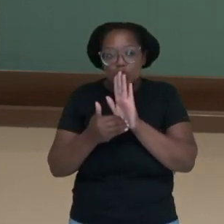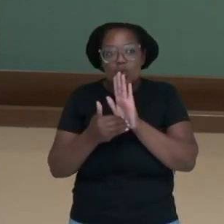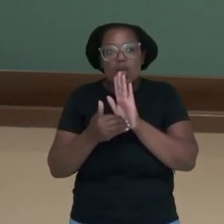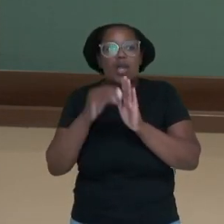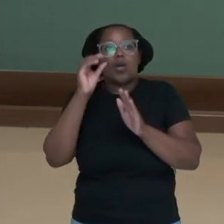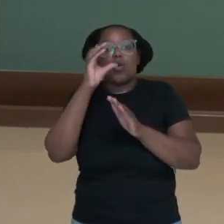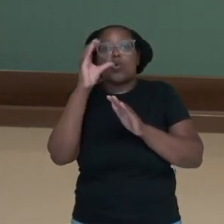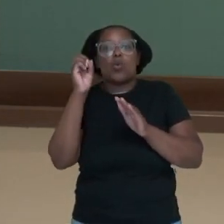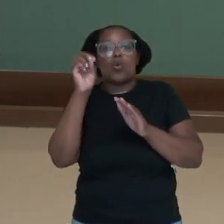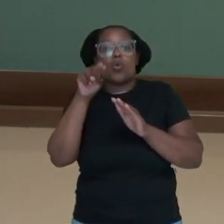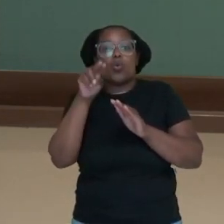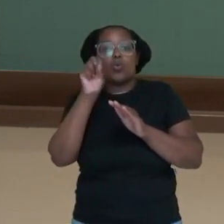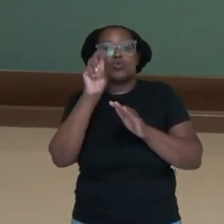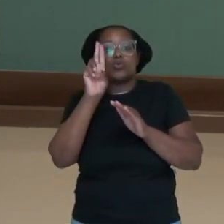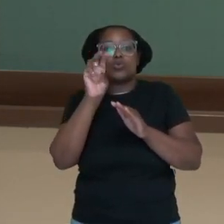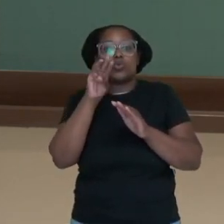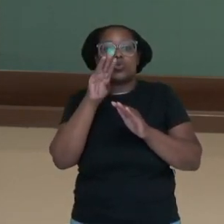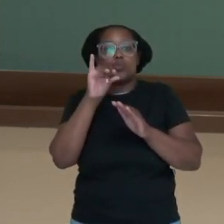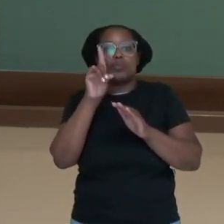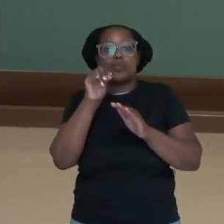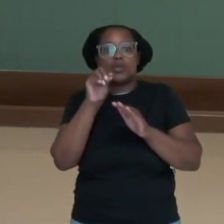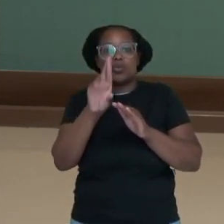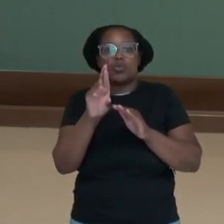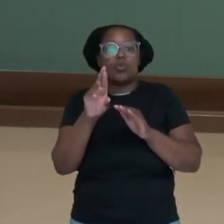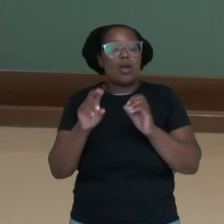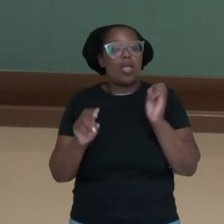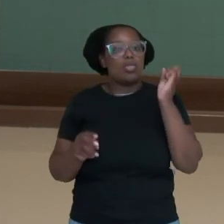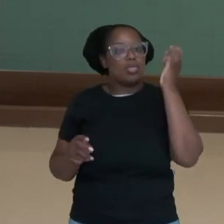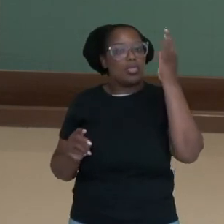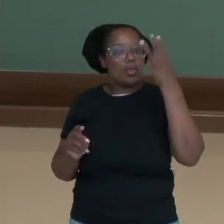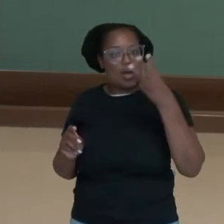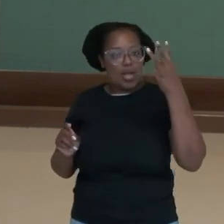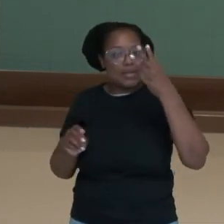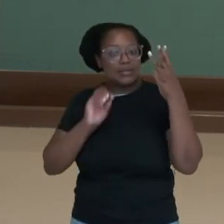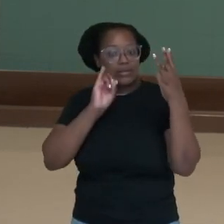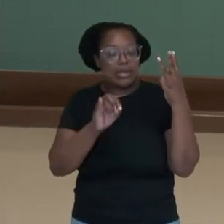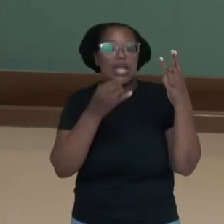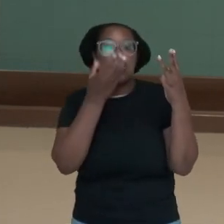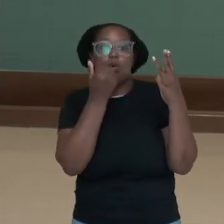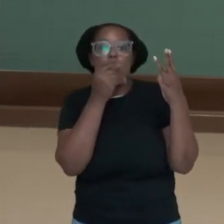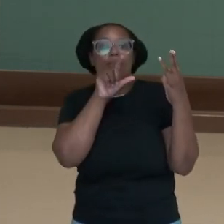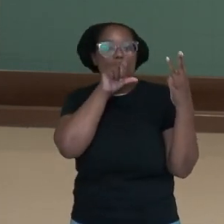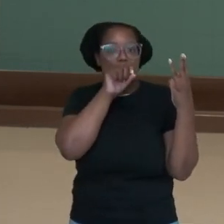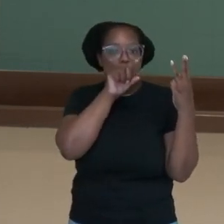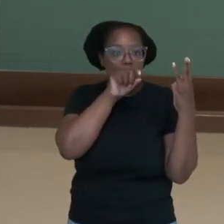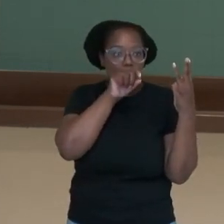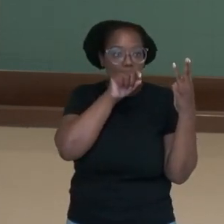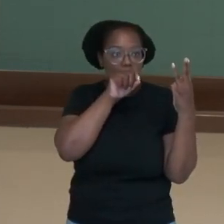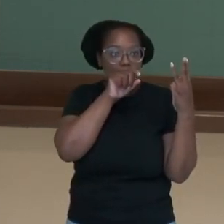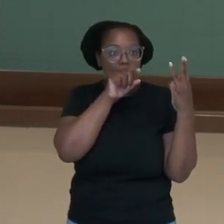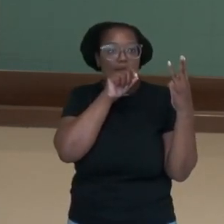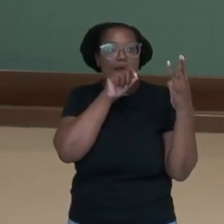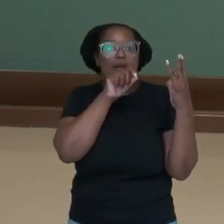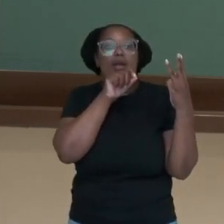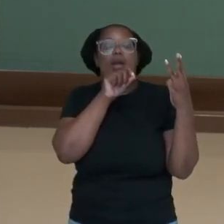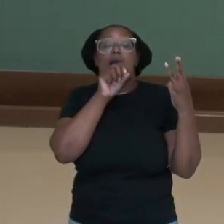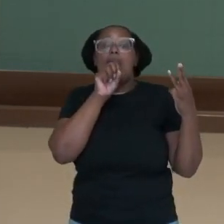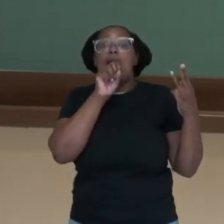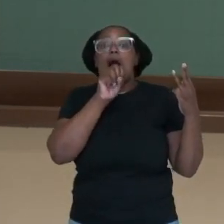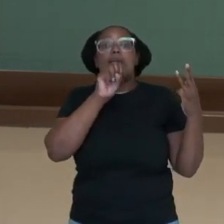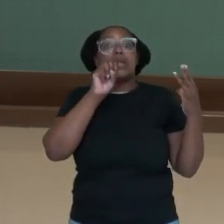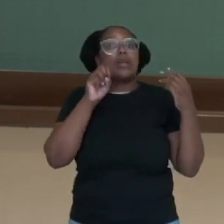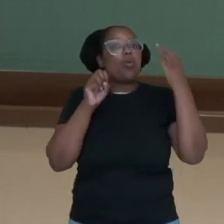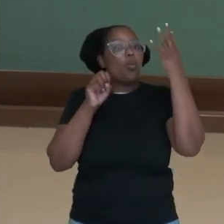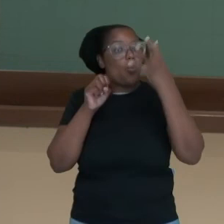Consumidor terciário quando ele se alimenta da galinha e consumidor quaternário quando ele se alimenta da